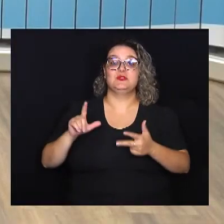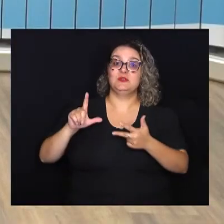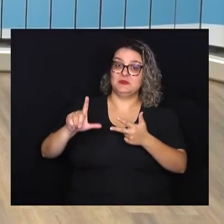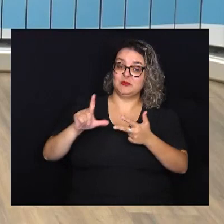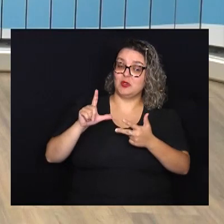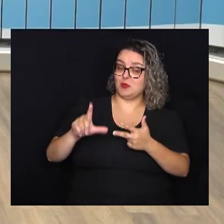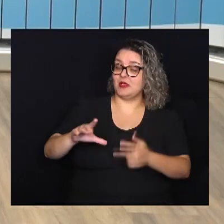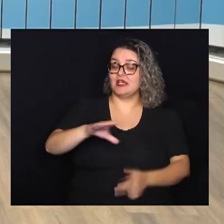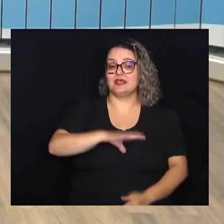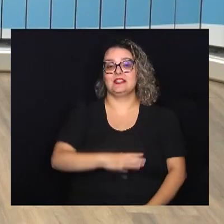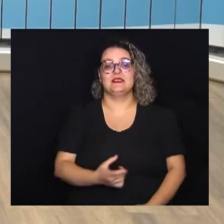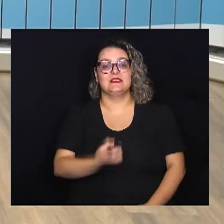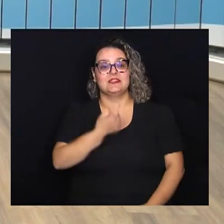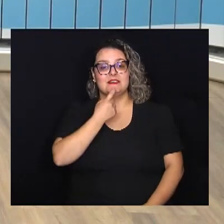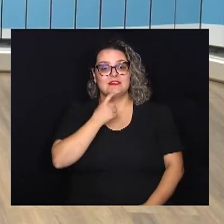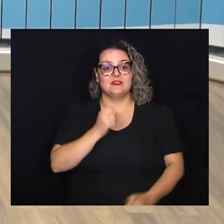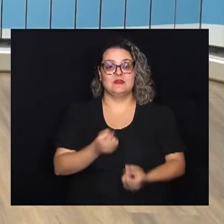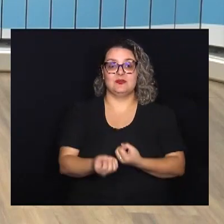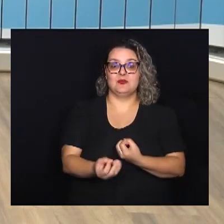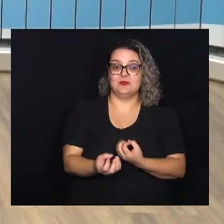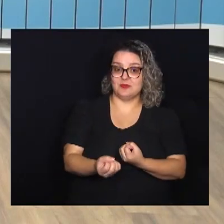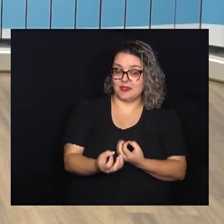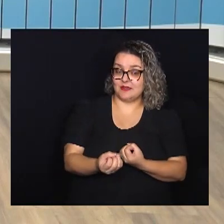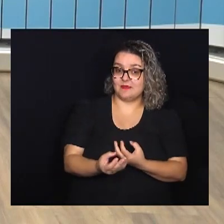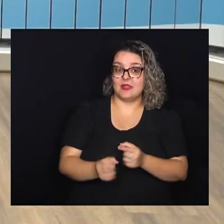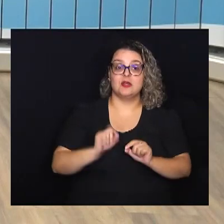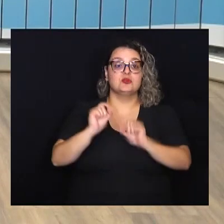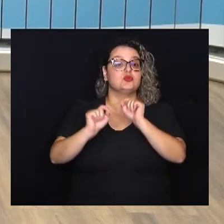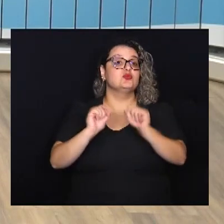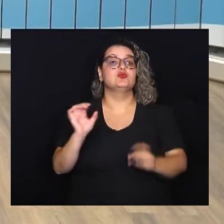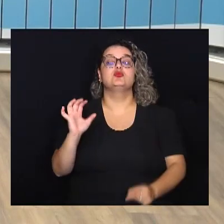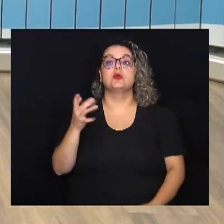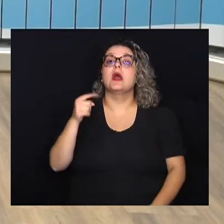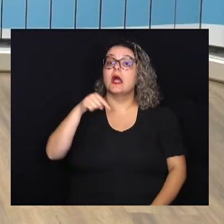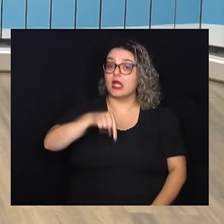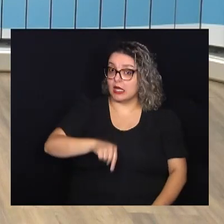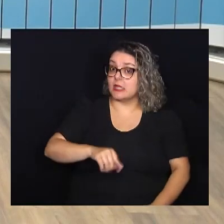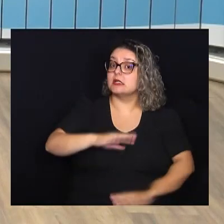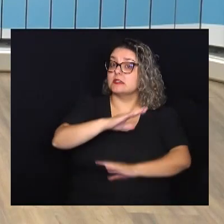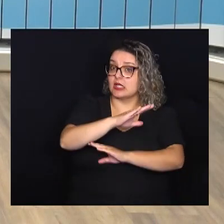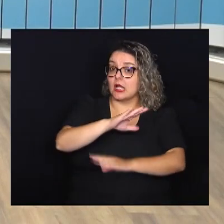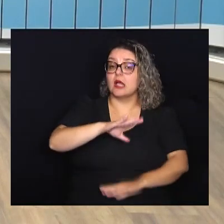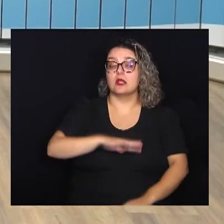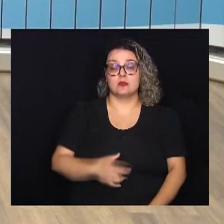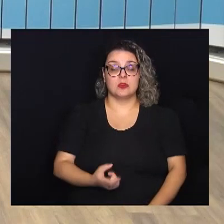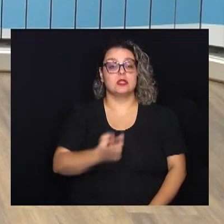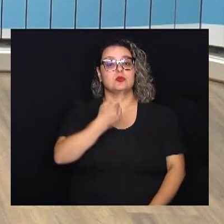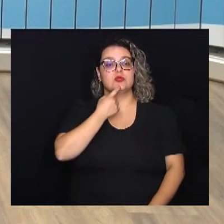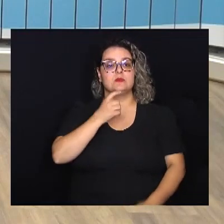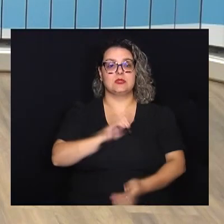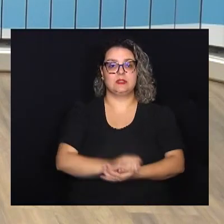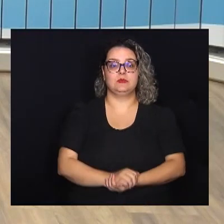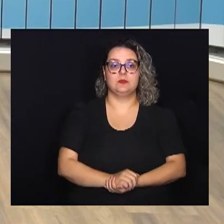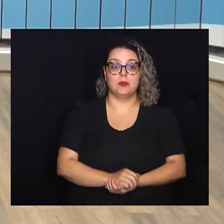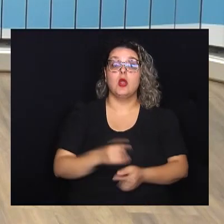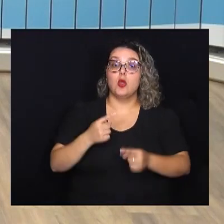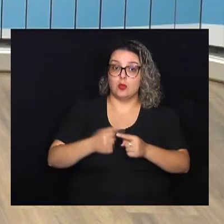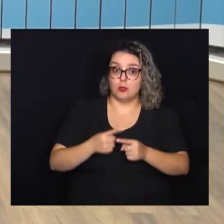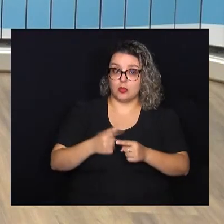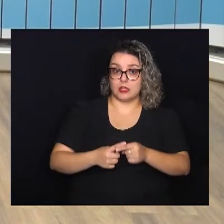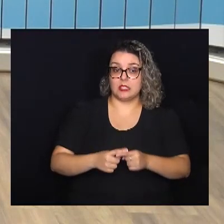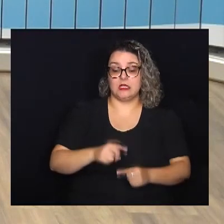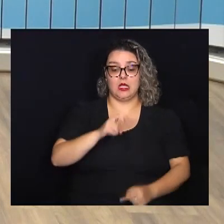campineiro com as informações do que acontece aqui Câmara Municipal de Campinas porque na